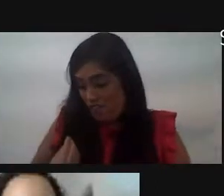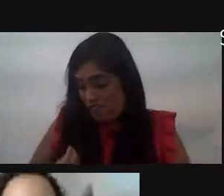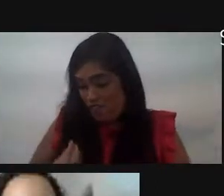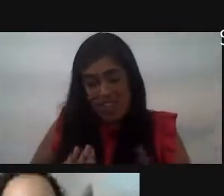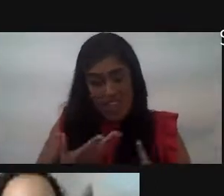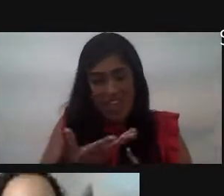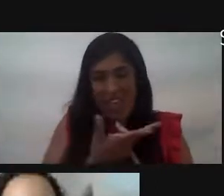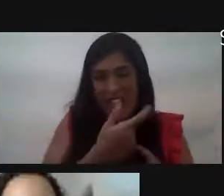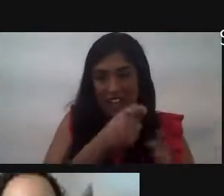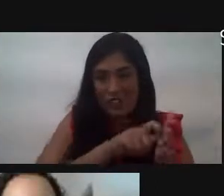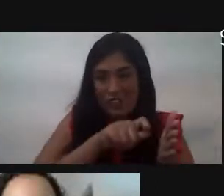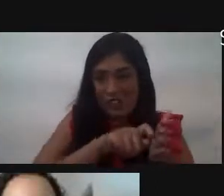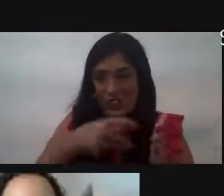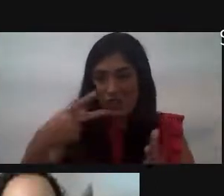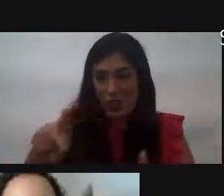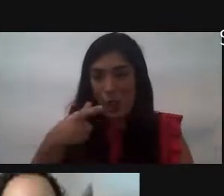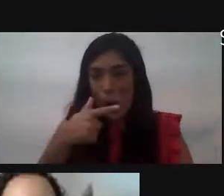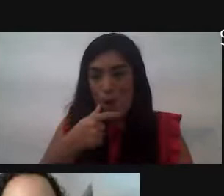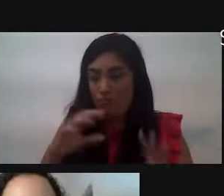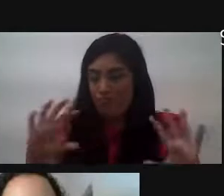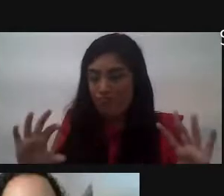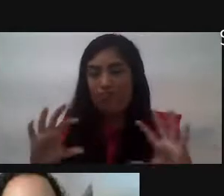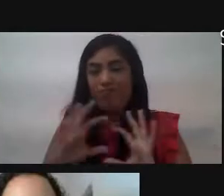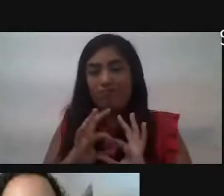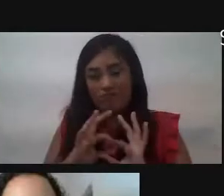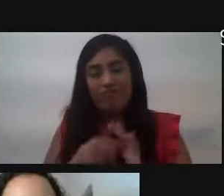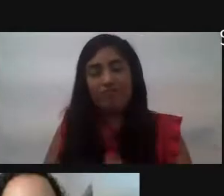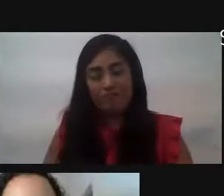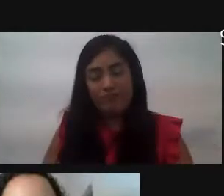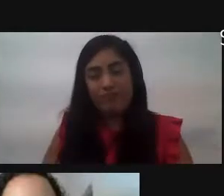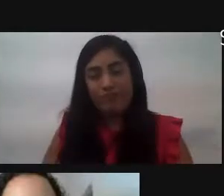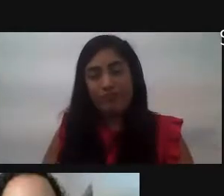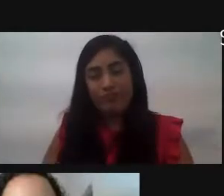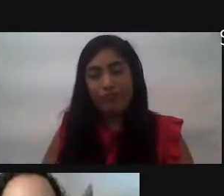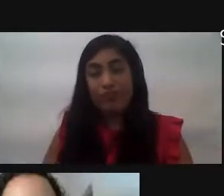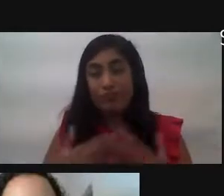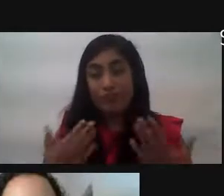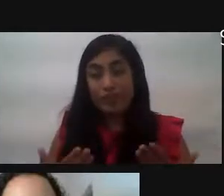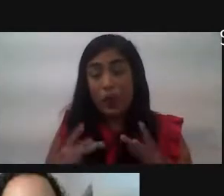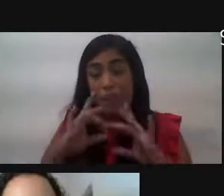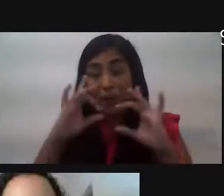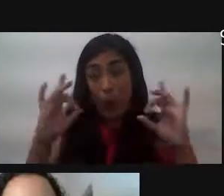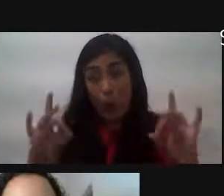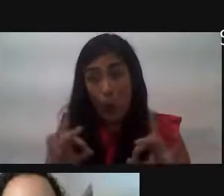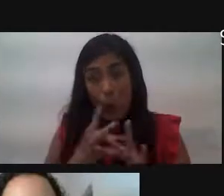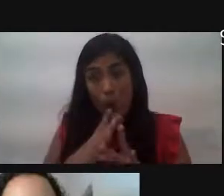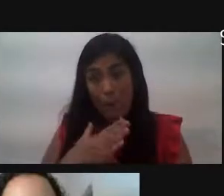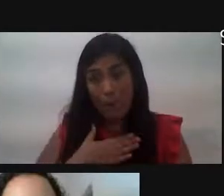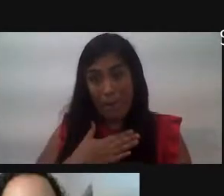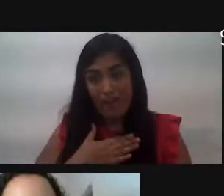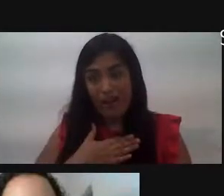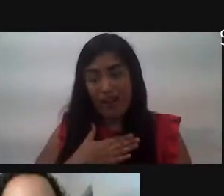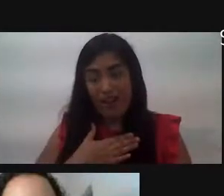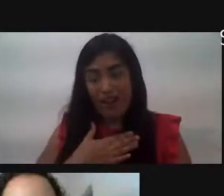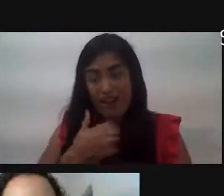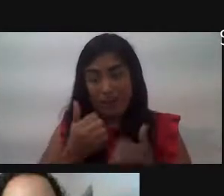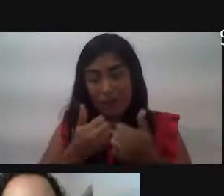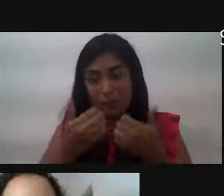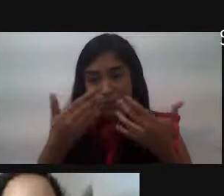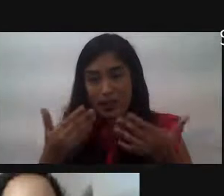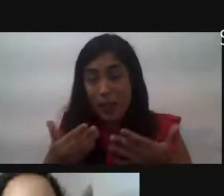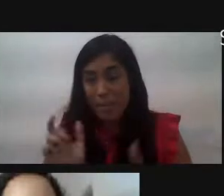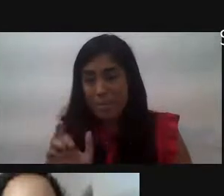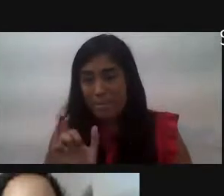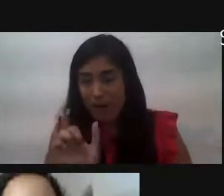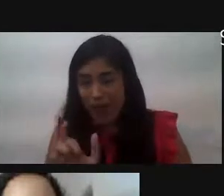autor. Mas para concluir, sem dúvida, a palavra que